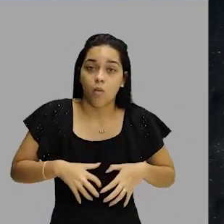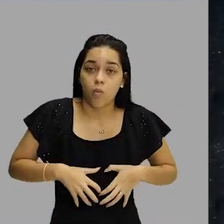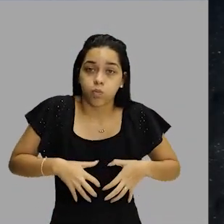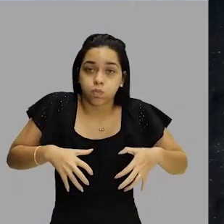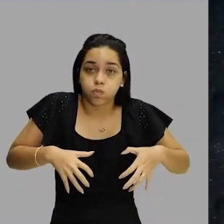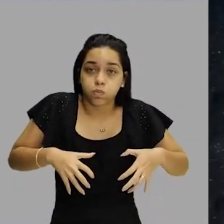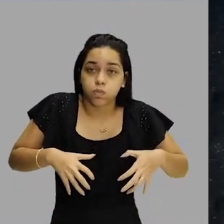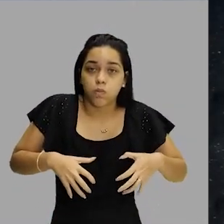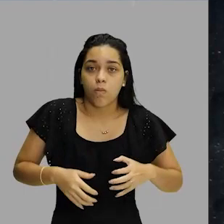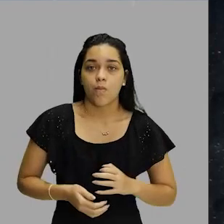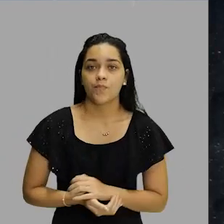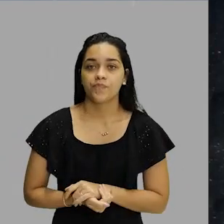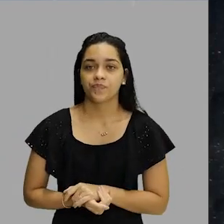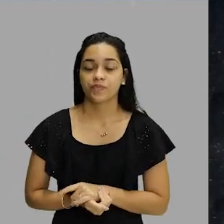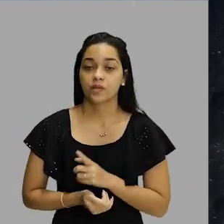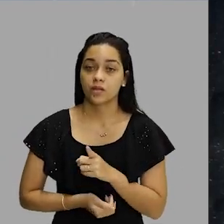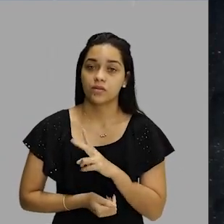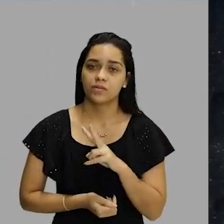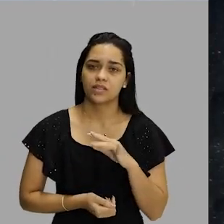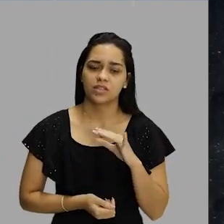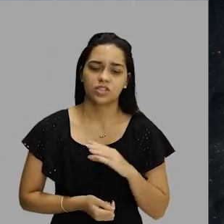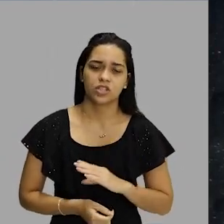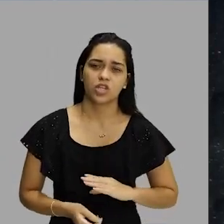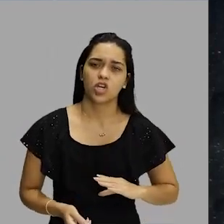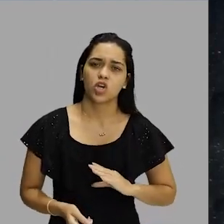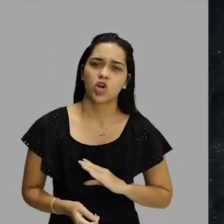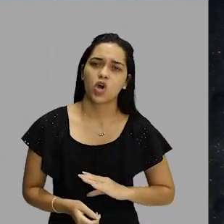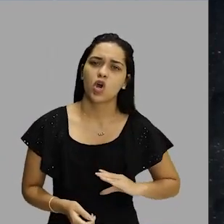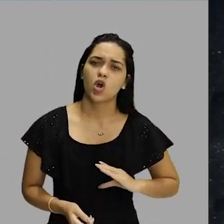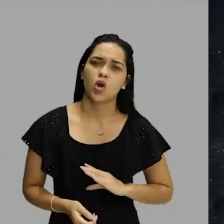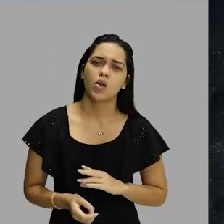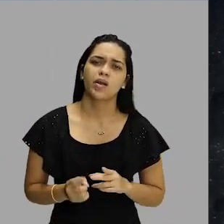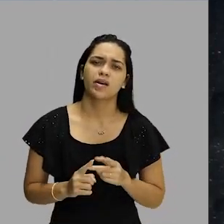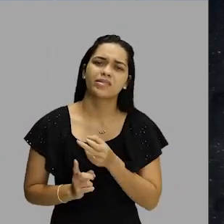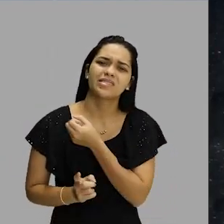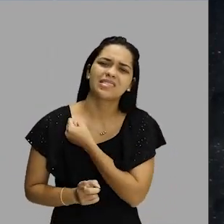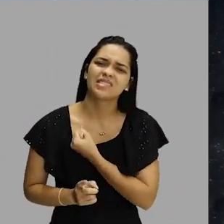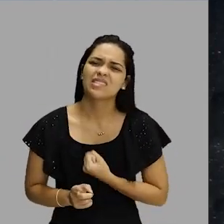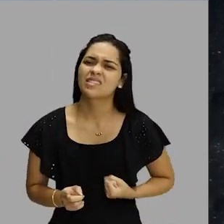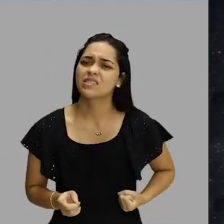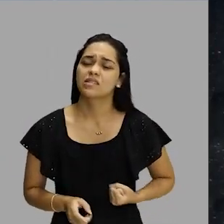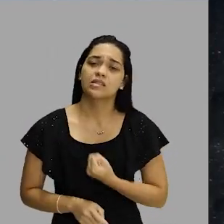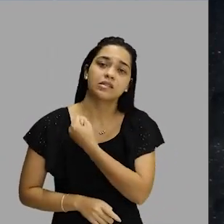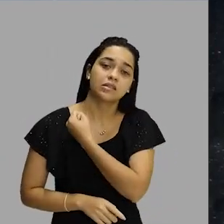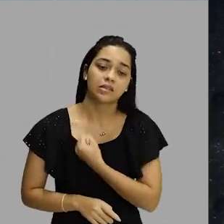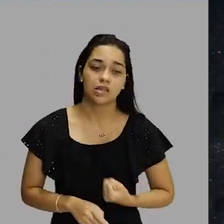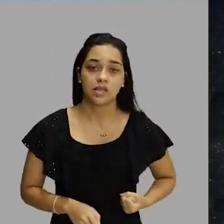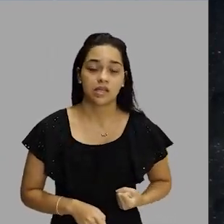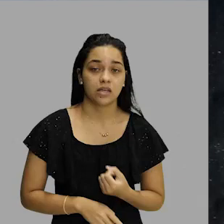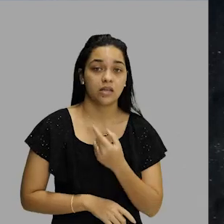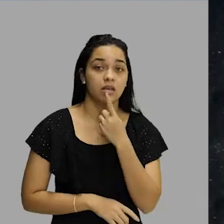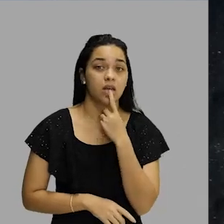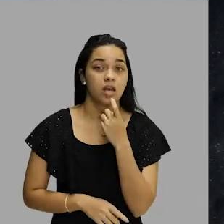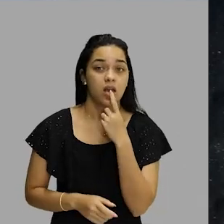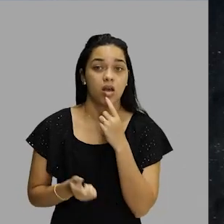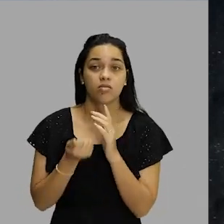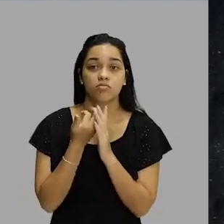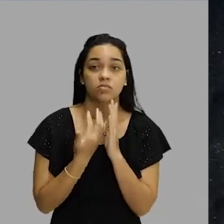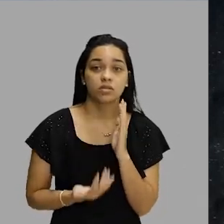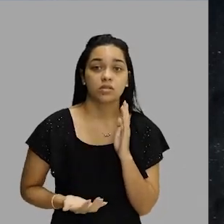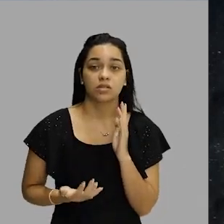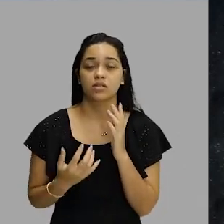dessa inflamação. Então, você vai sentir cólicas, diarreias intensas, com muco e sangue nas fezes,